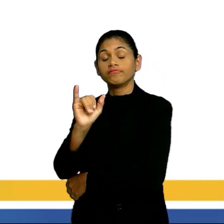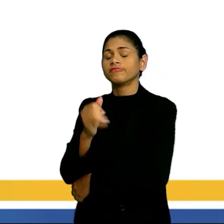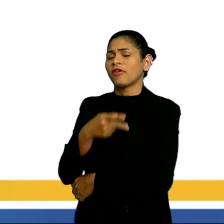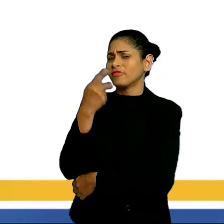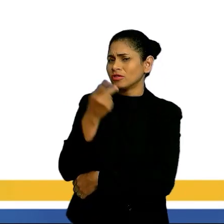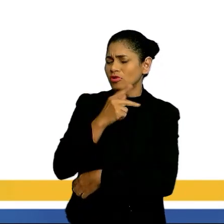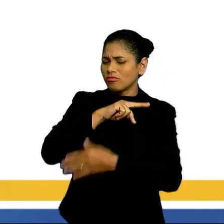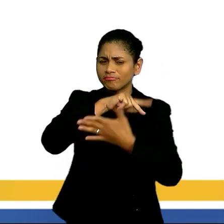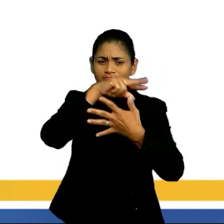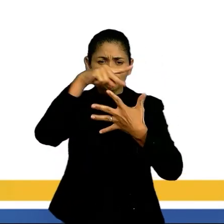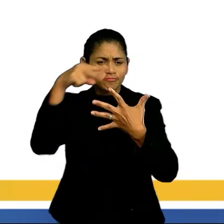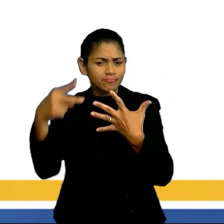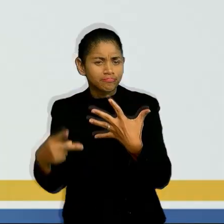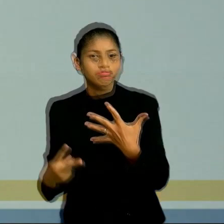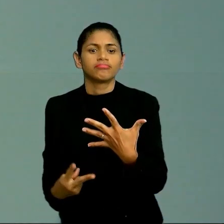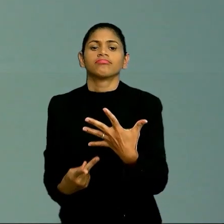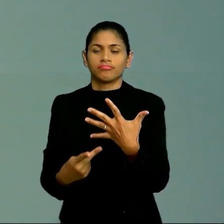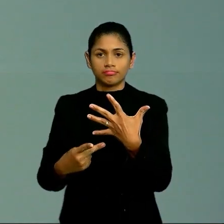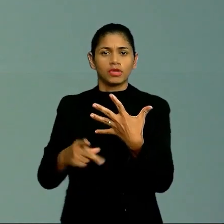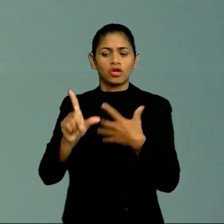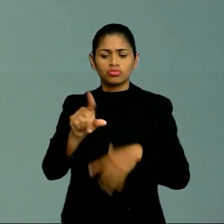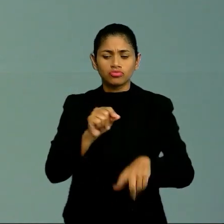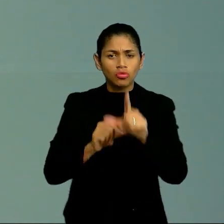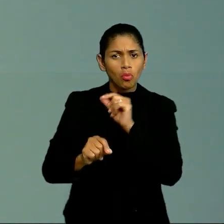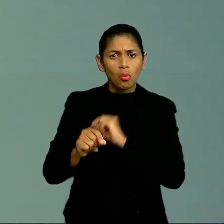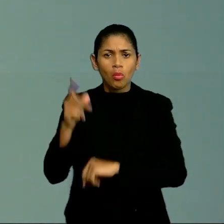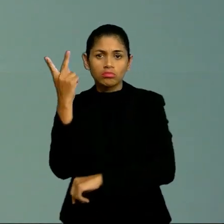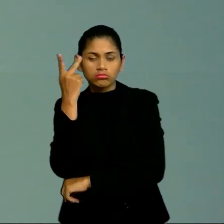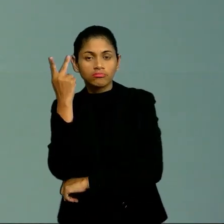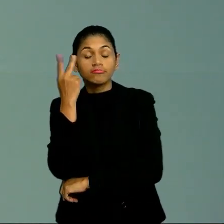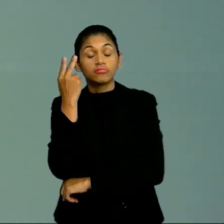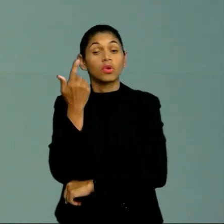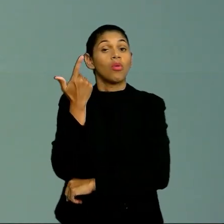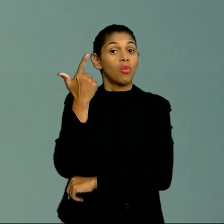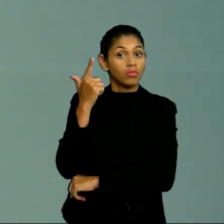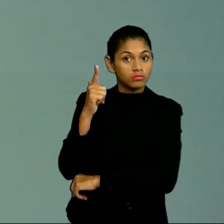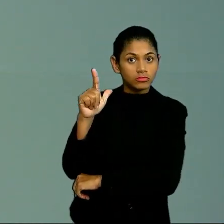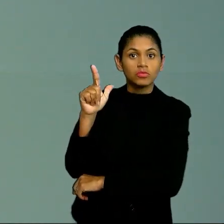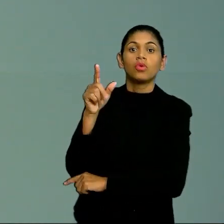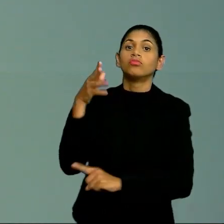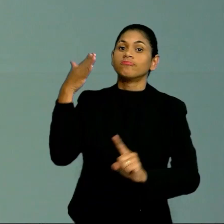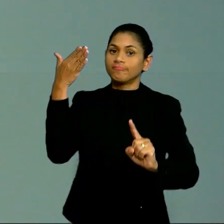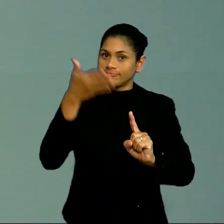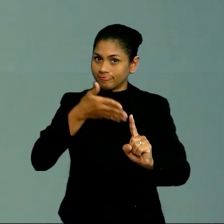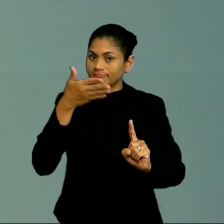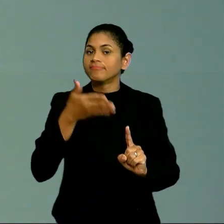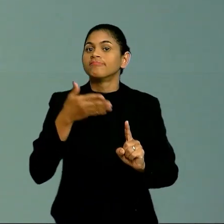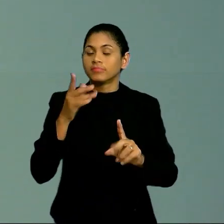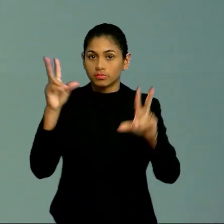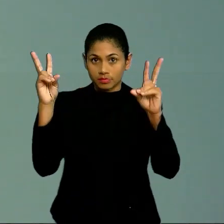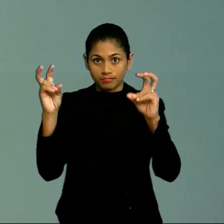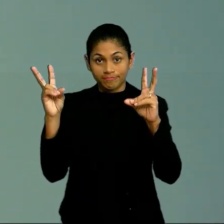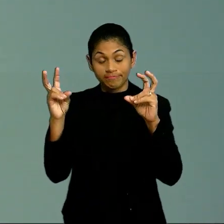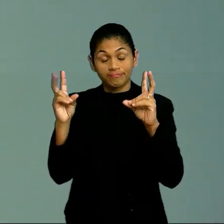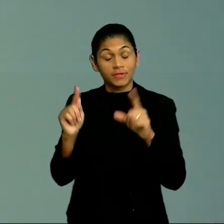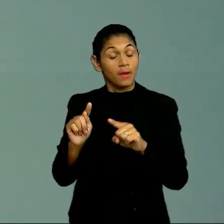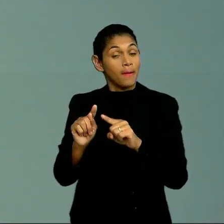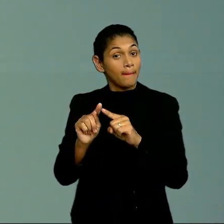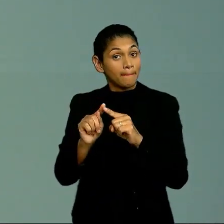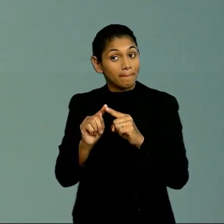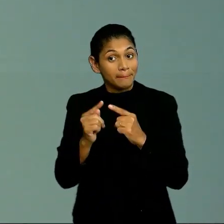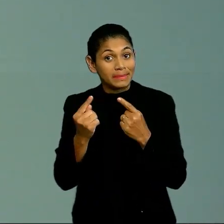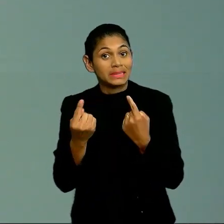seleção natural e adaptação. Também outra referência nesse tema. Acontece que Darwin ele